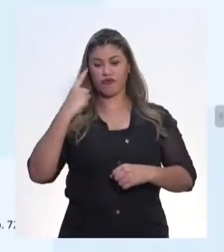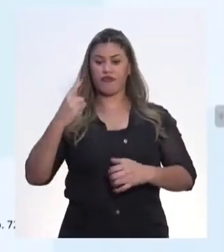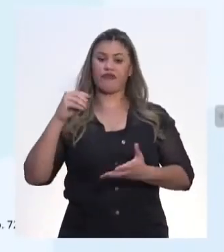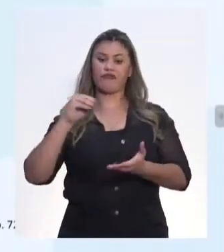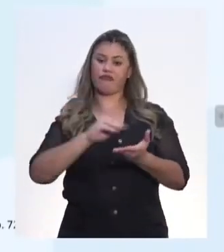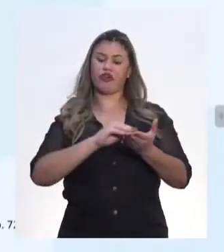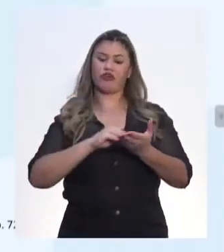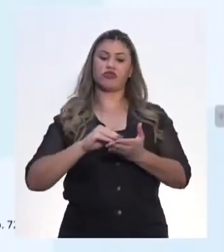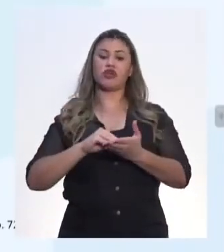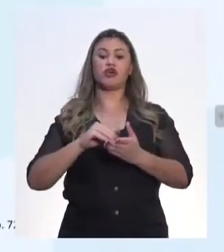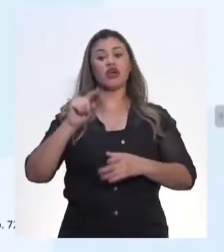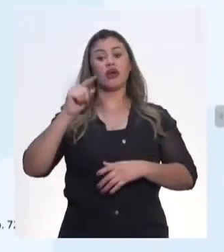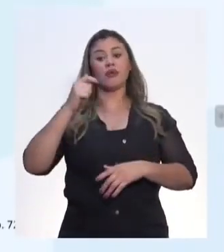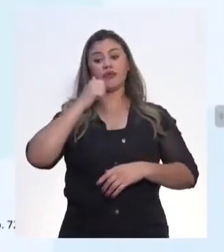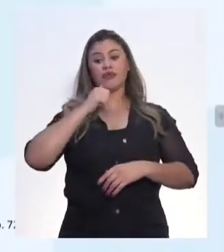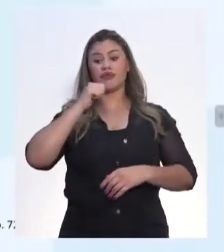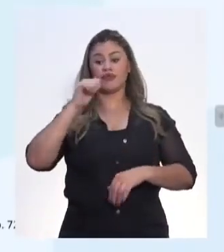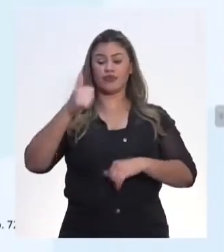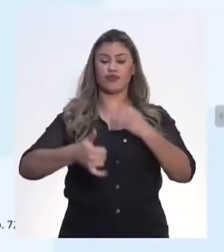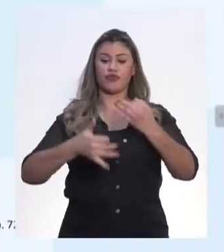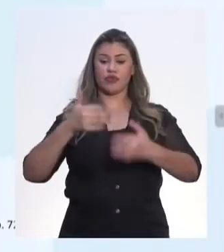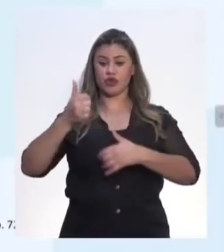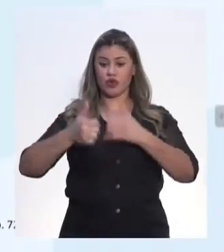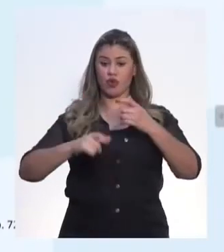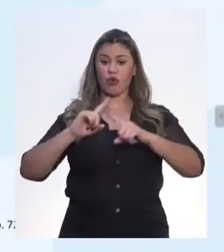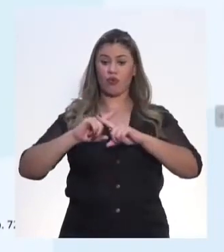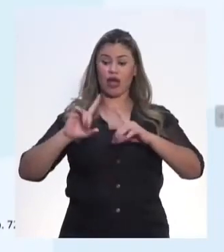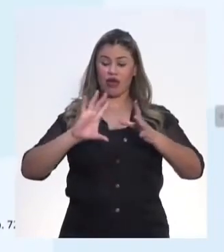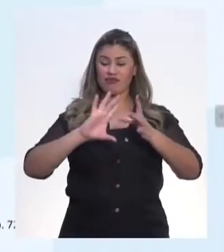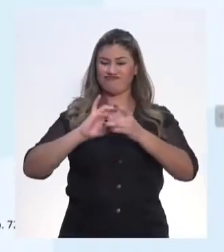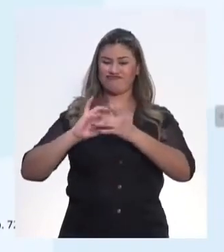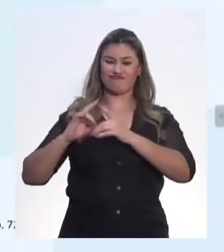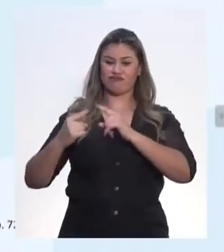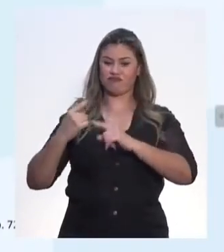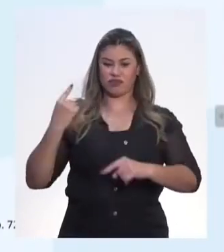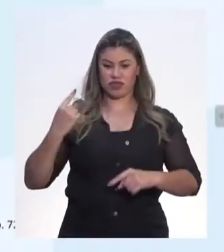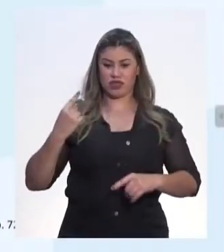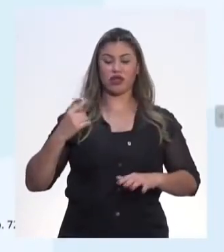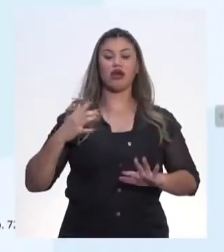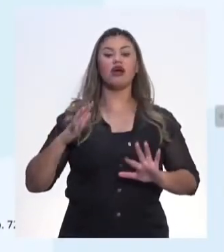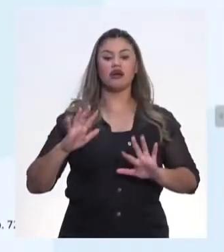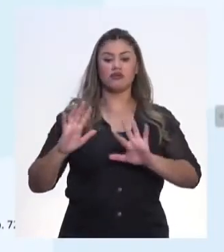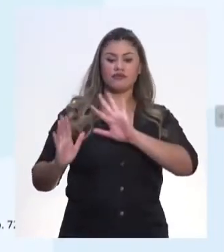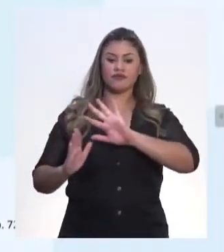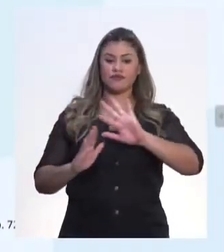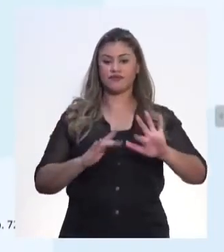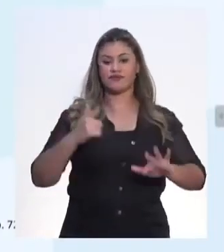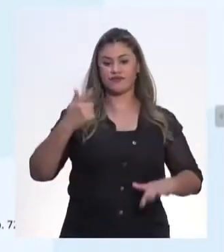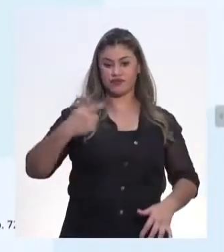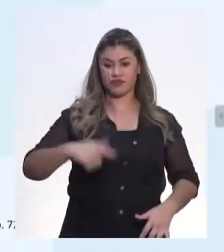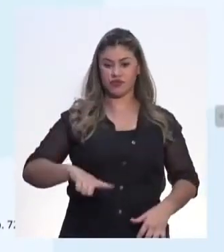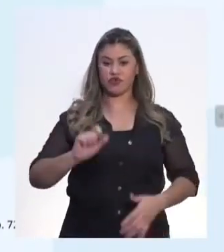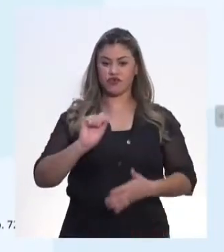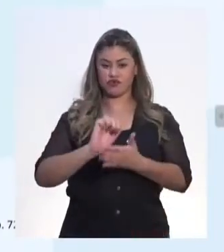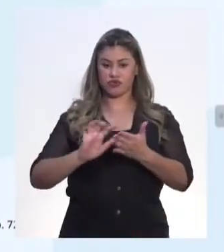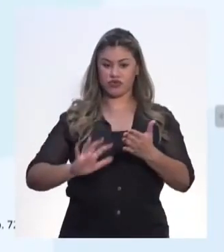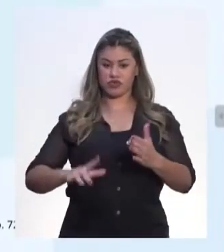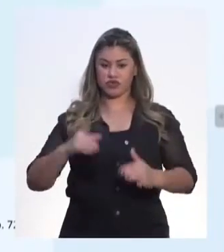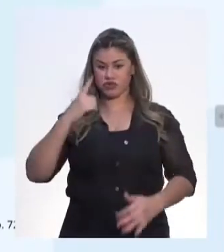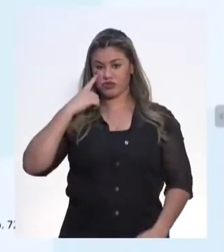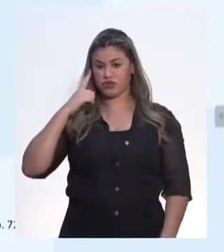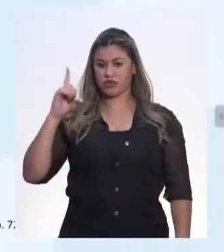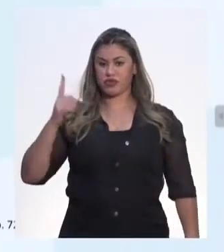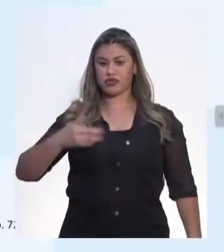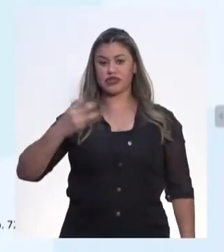raciocínio utilizado, mas nesse contexto não seria. Isso mesmo. Vamos tentar agora uma próxima atividade. Nessa próxima atividade aí na